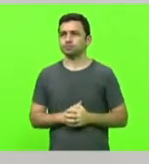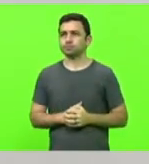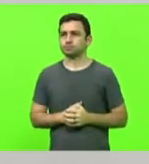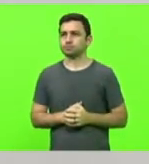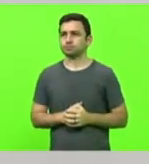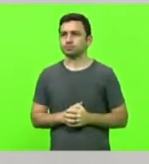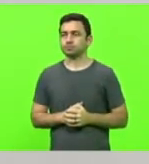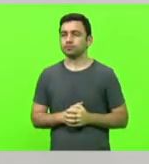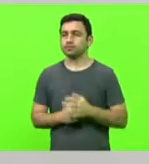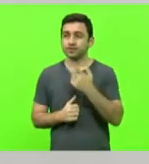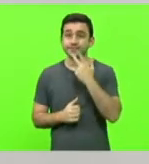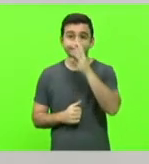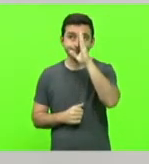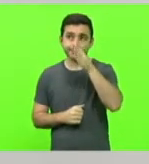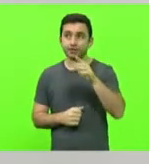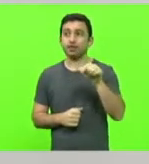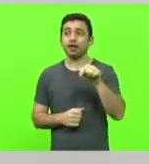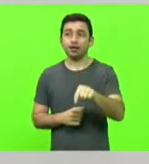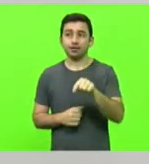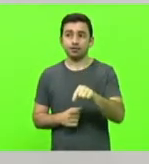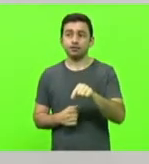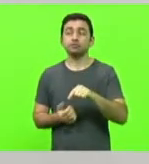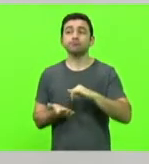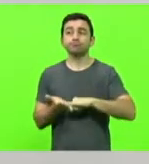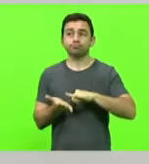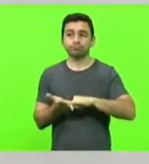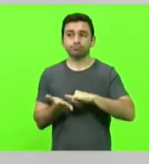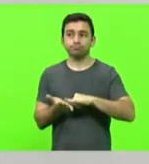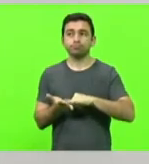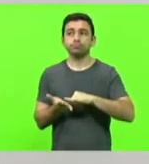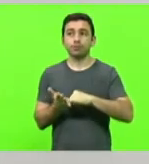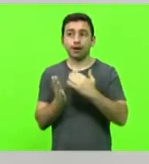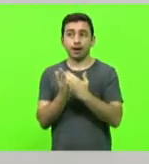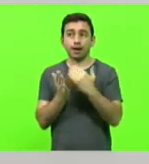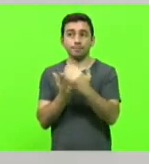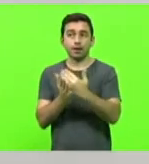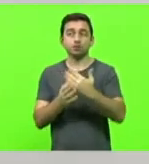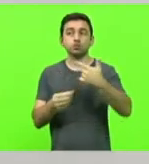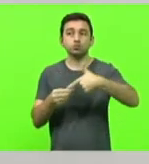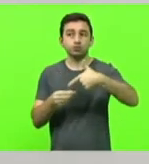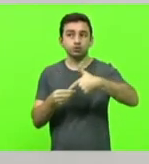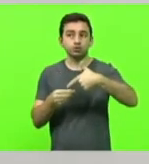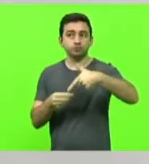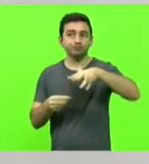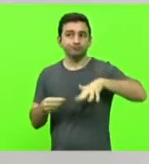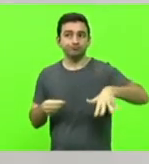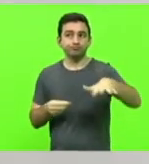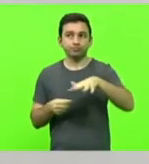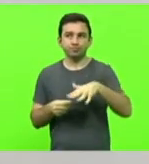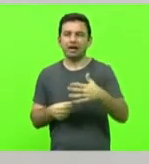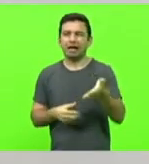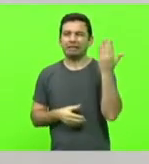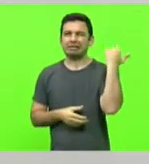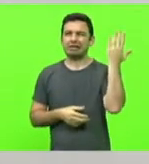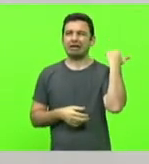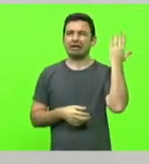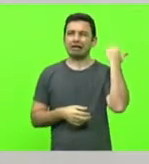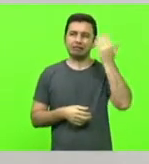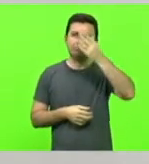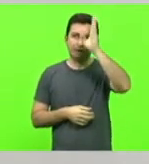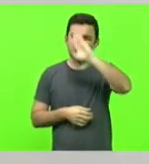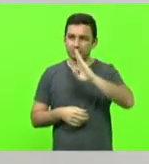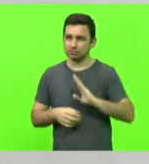Falando diretamente da tributação em cima dos combustíveis. Para vocês terem uma ideia, no Brasil colonial, na época do Brasil